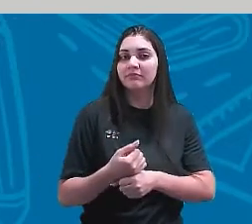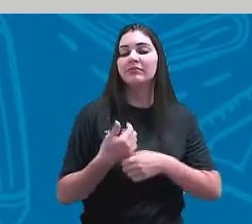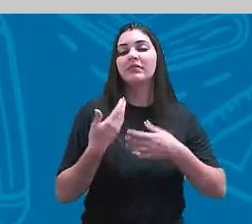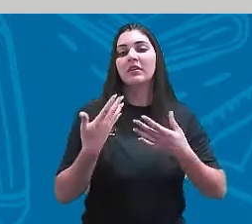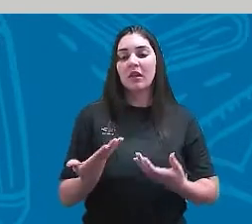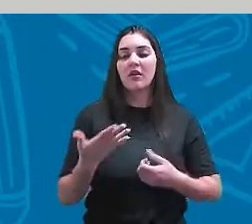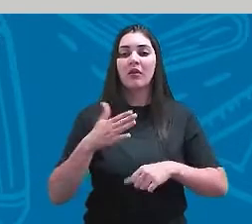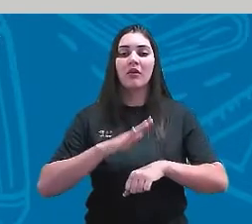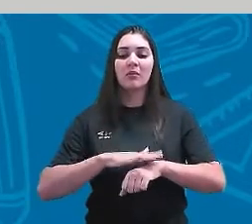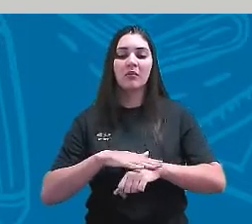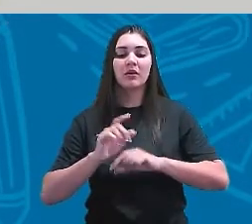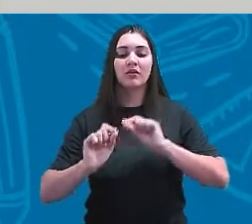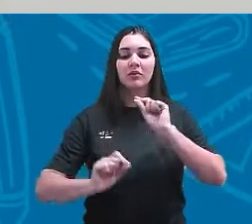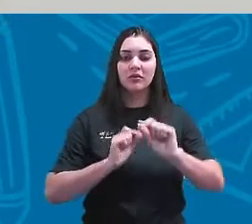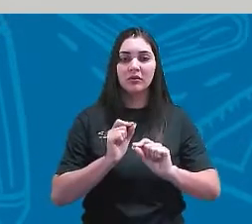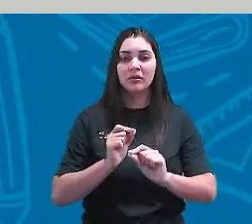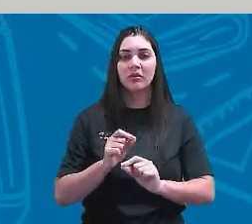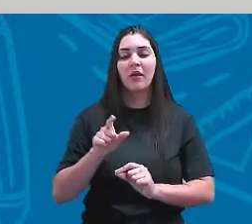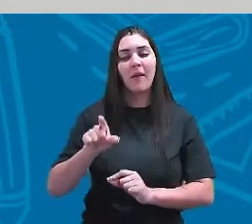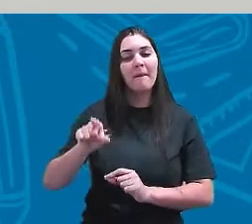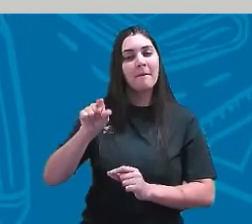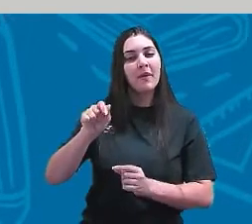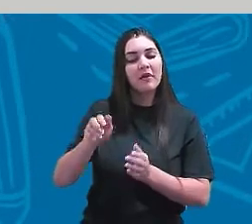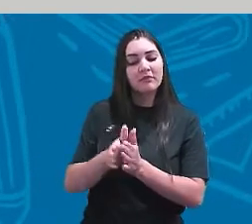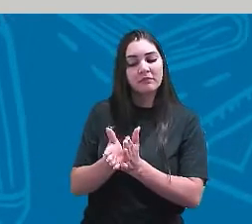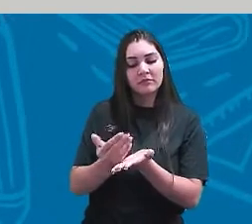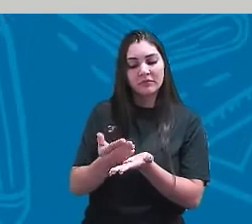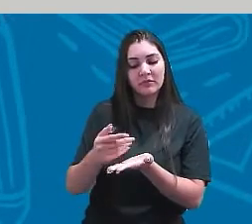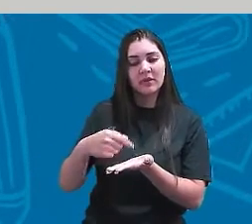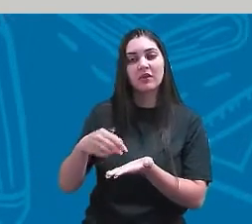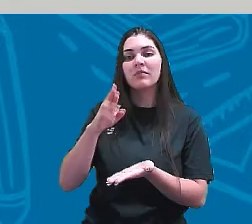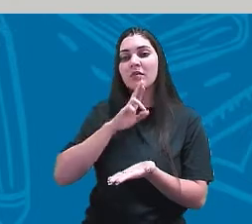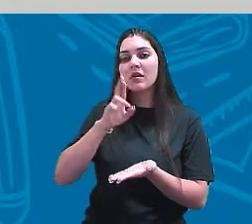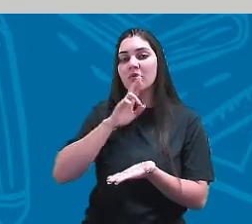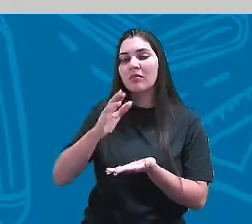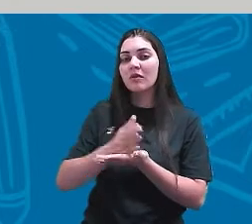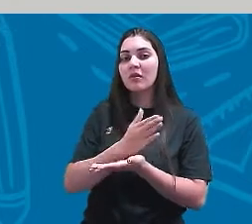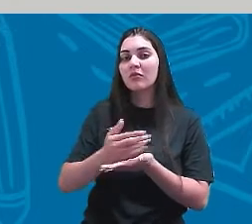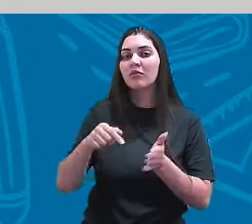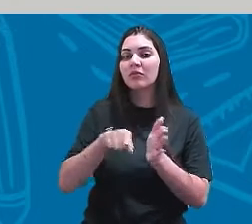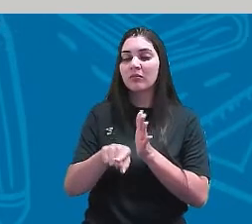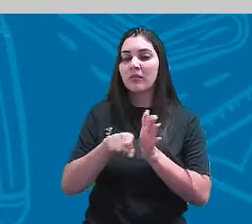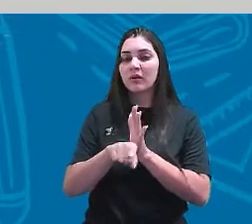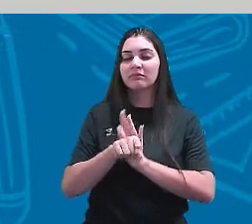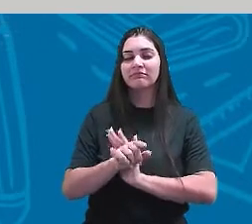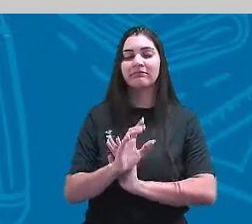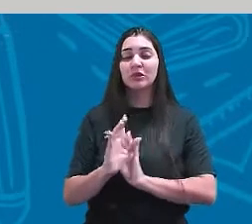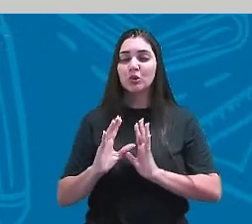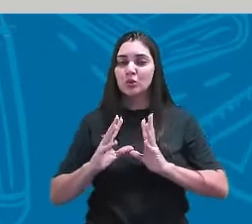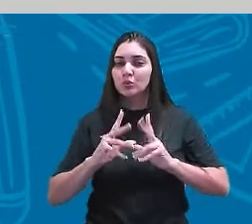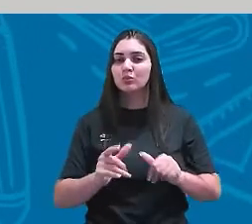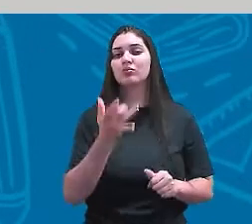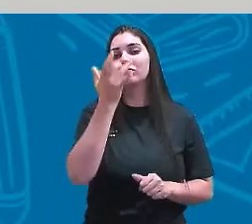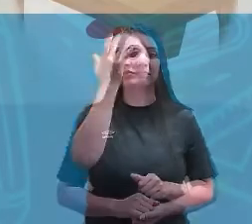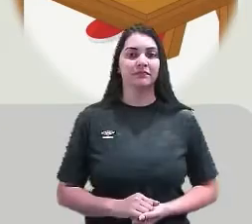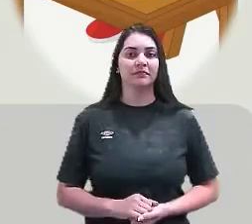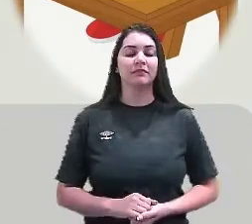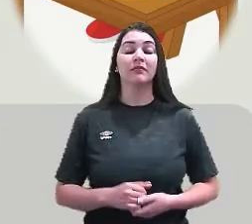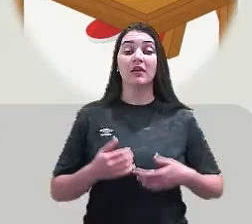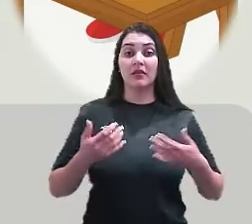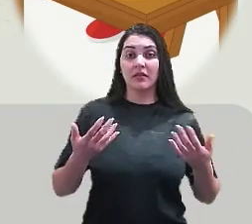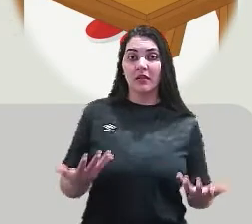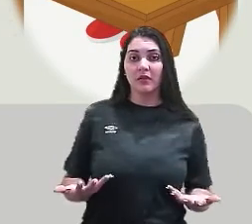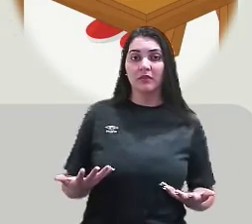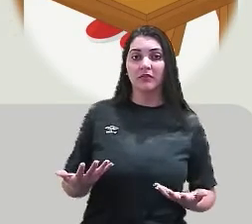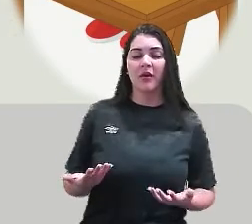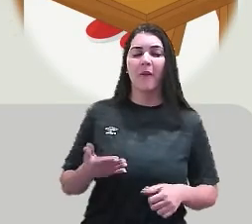aquele momento que vocês pegam o caderno de vocês para responder as perguntas, garantindo que está tudo muito fácil. Então,